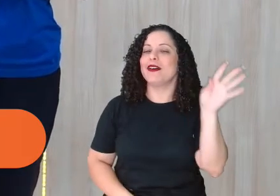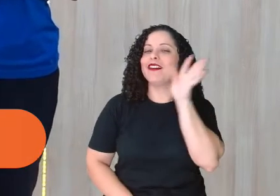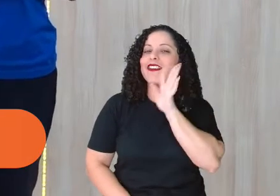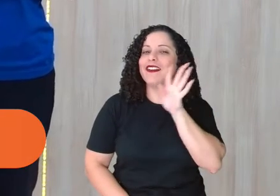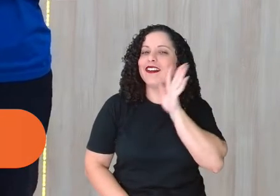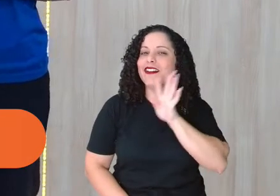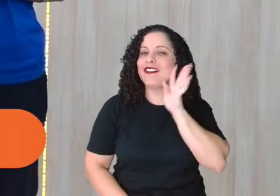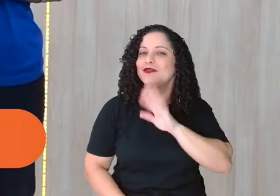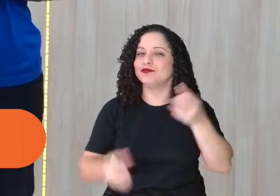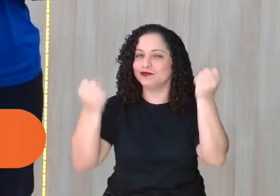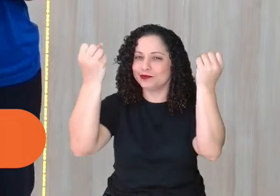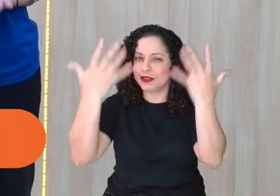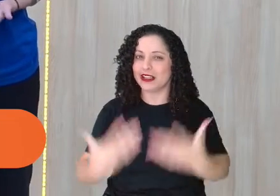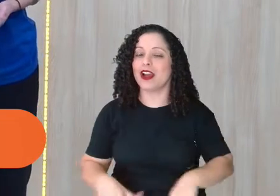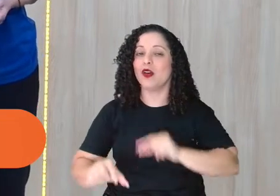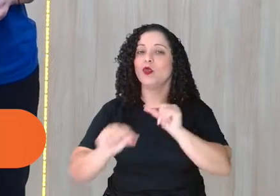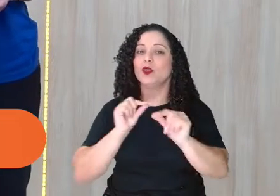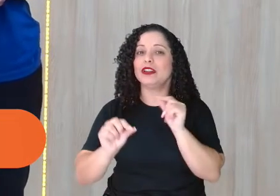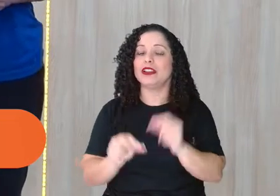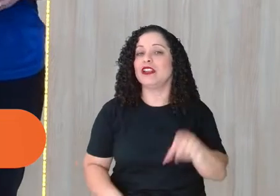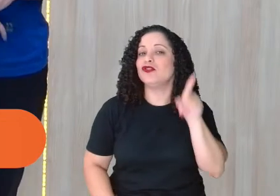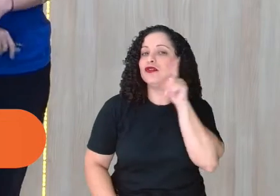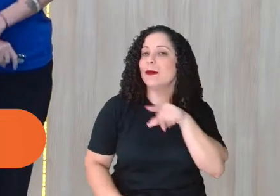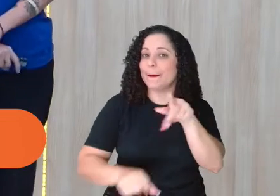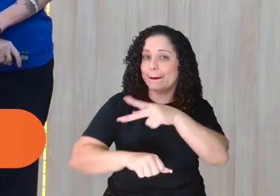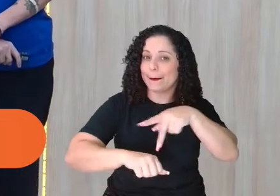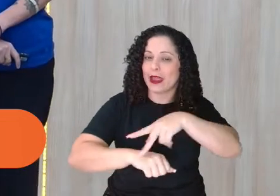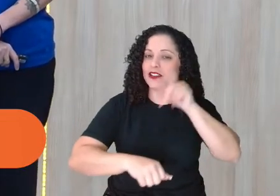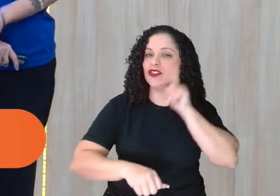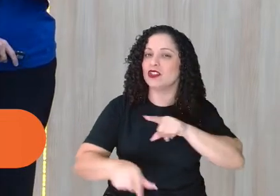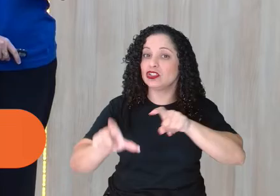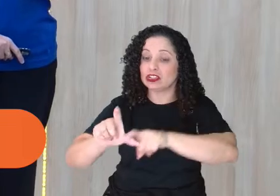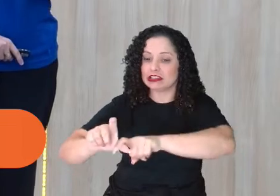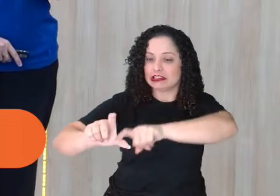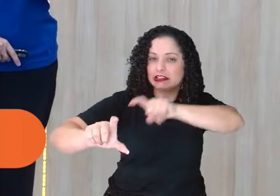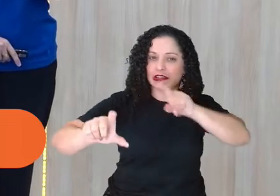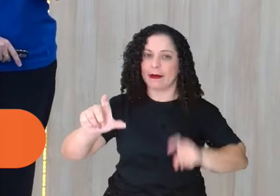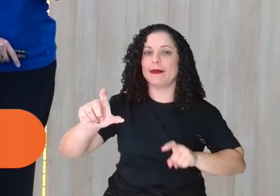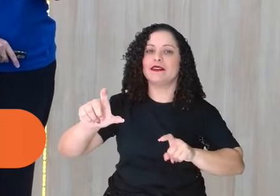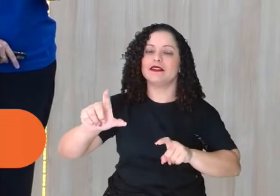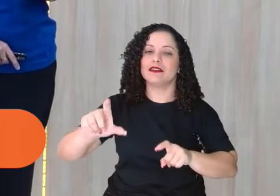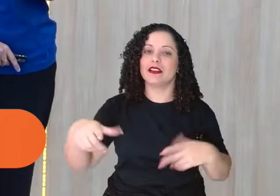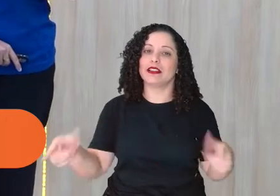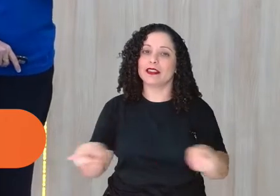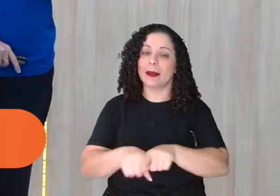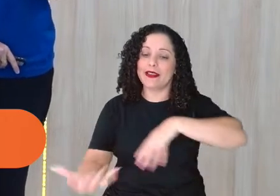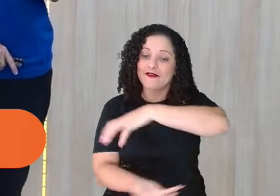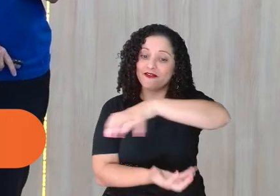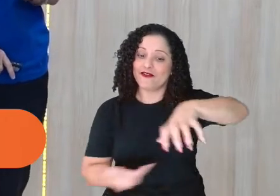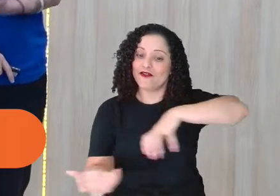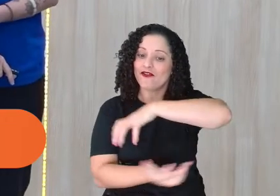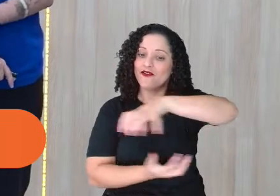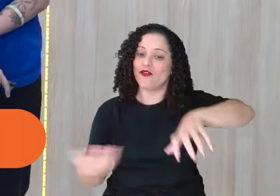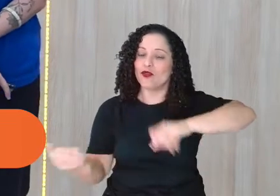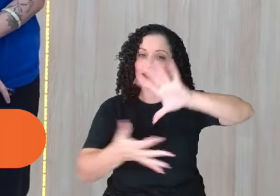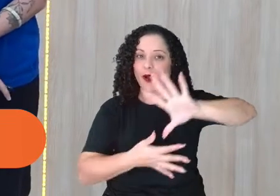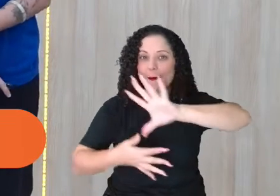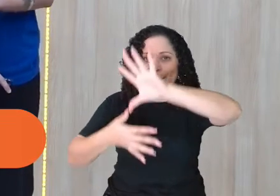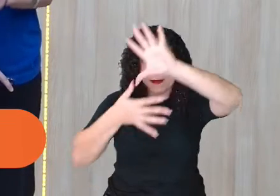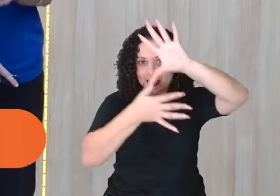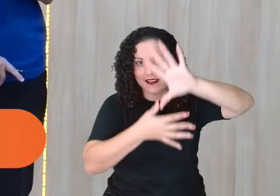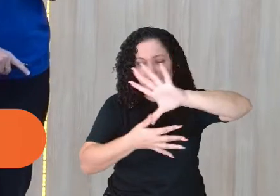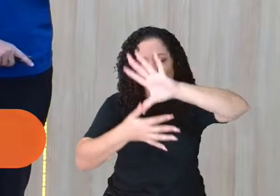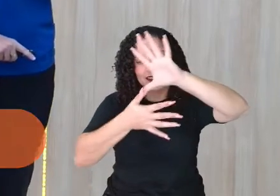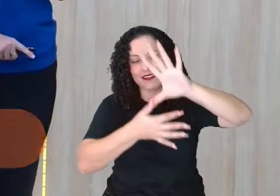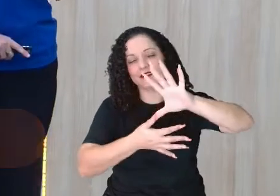a gente vai falar da independência dos Estados Unidos, né? Ou Revolução Americana também, como é conhecido. A gente